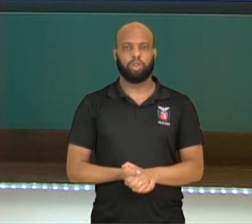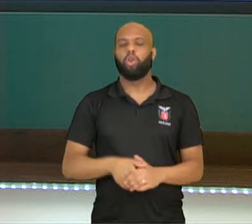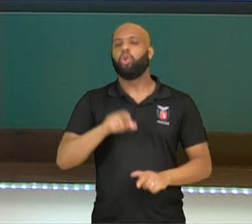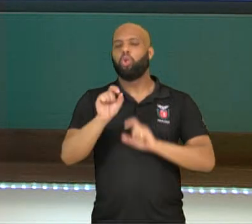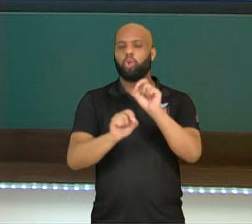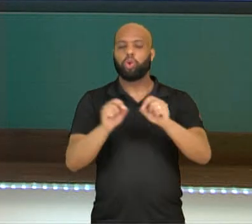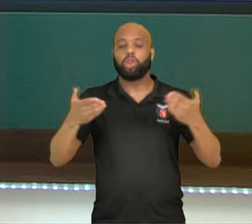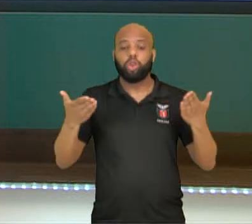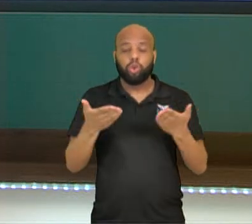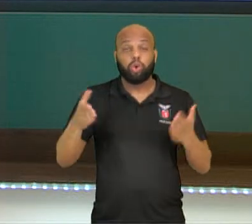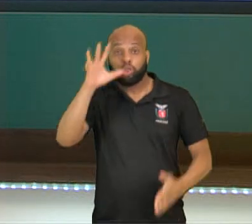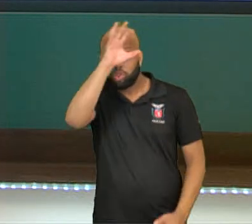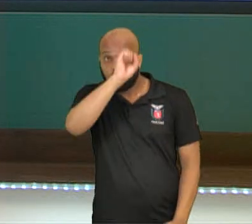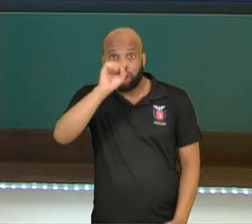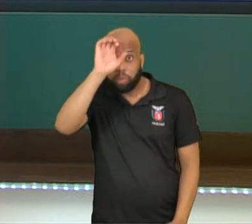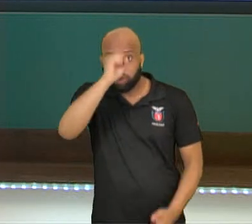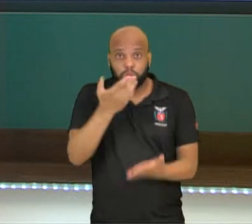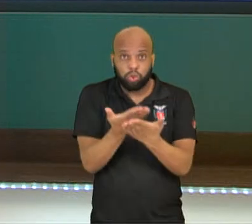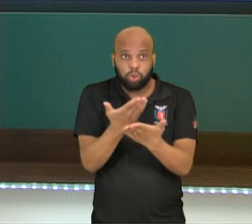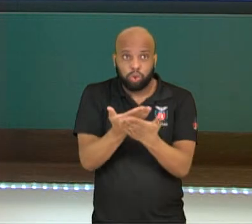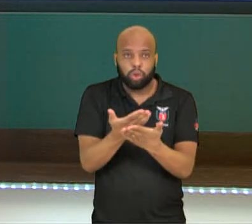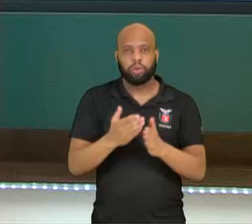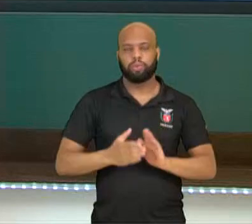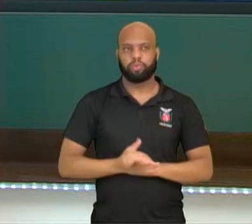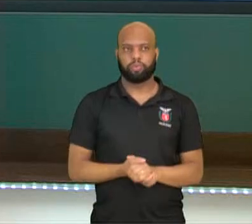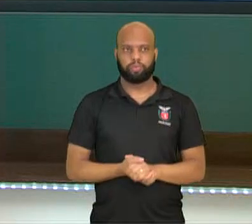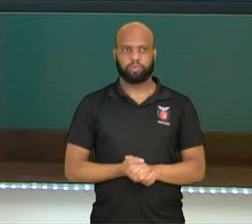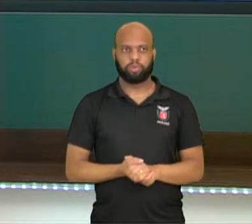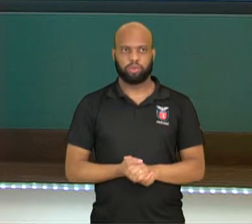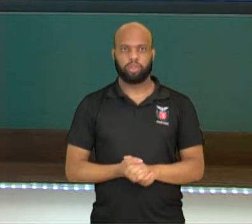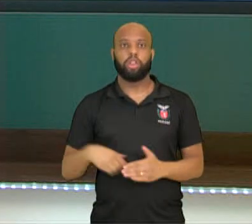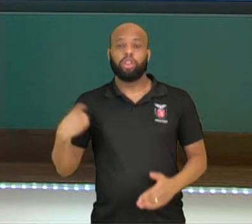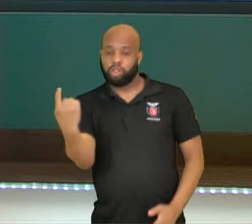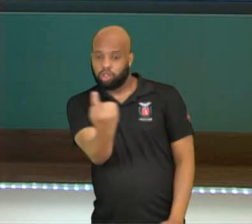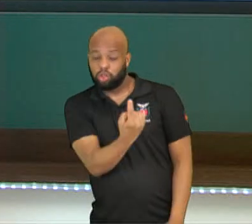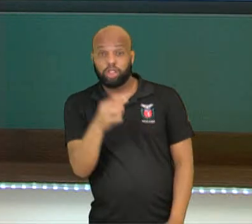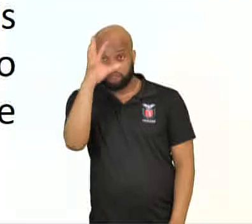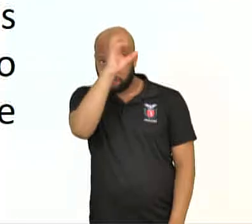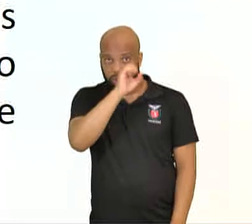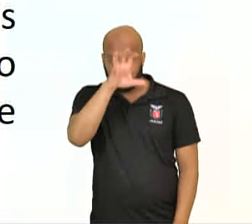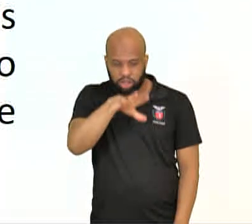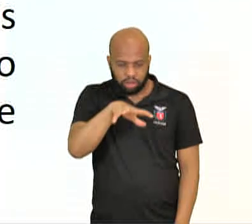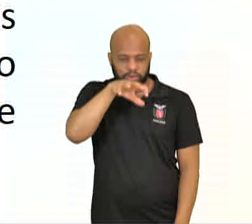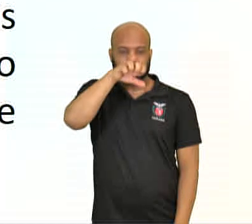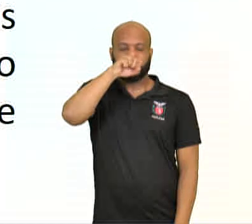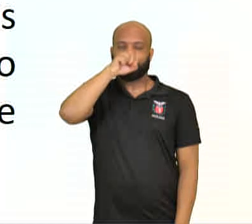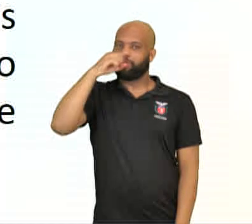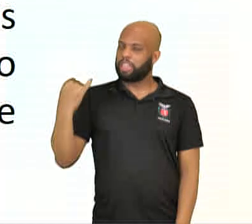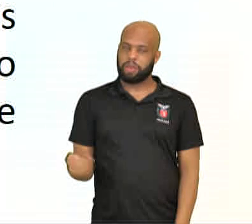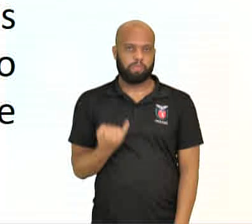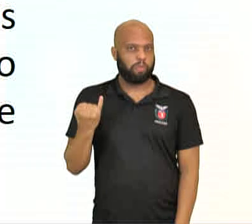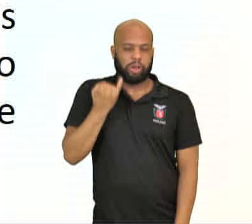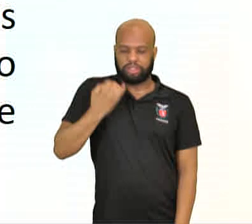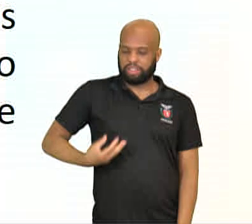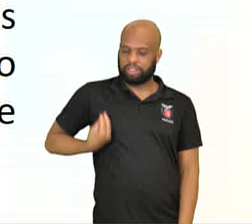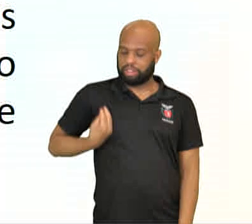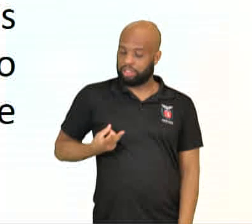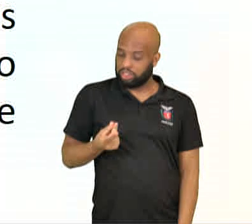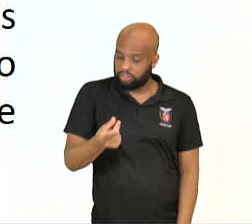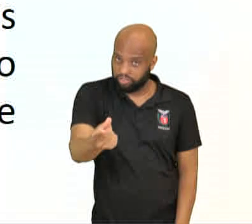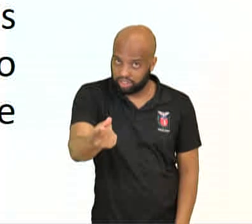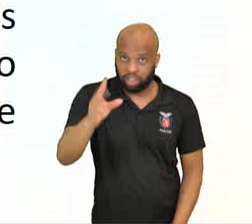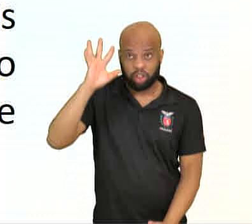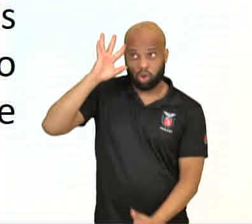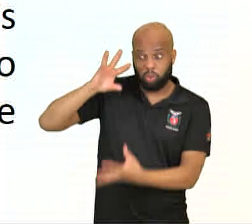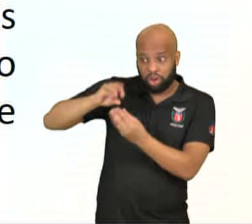O que nós conversamos, o que nós estudamos hoje então? A respiração é vital para a nossa sobrevivência e compreender a forma